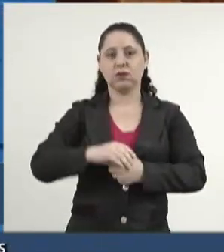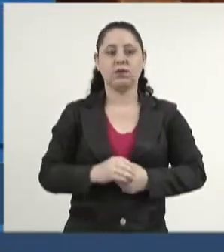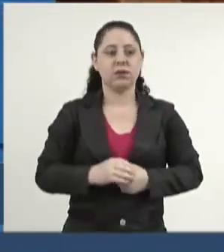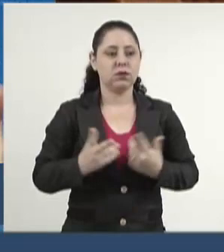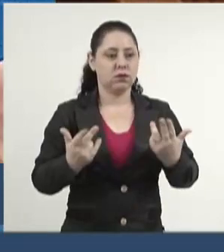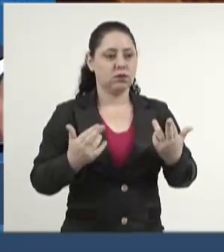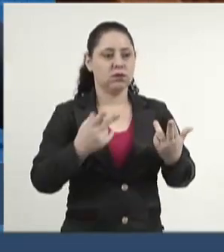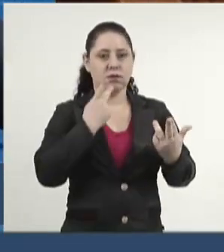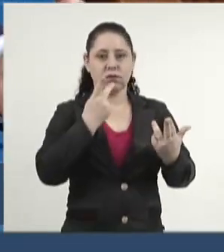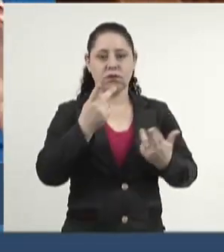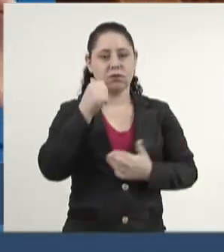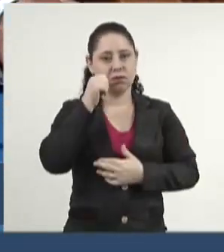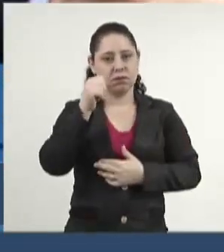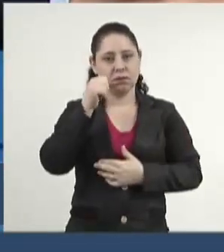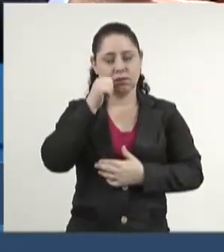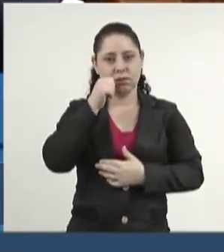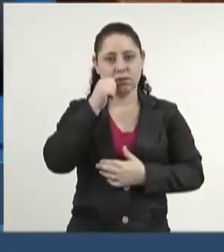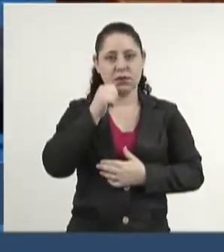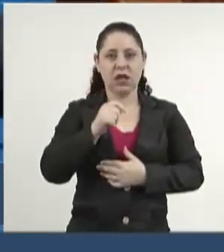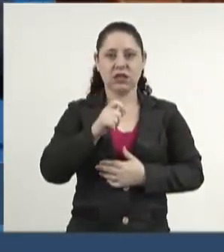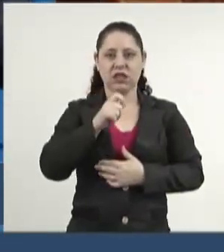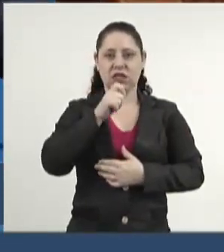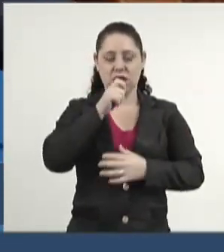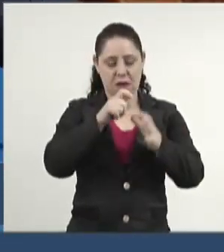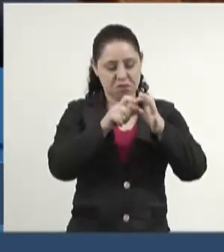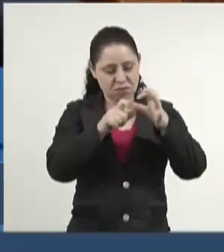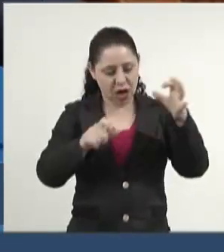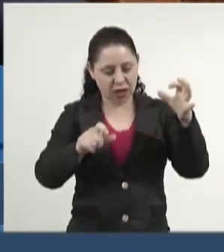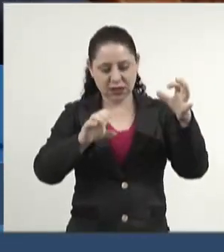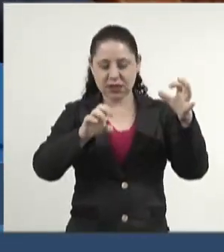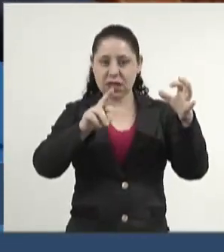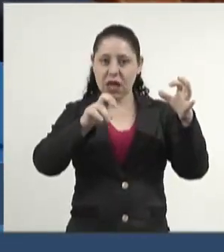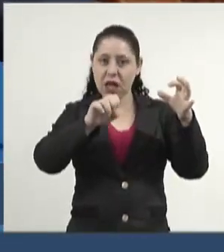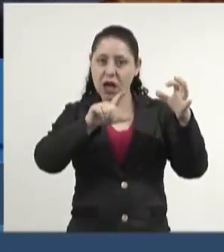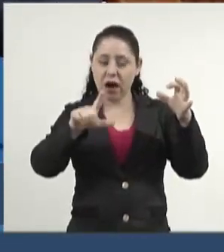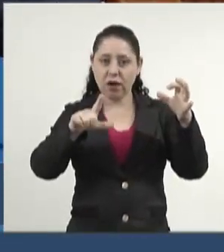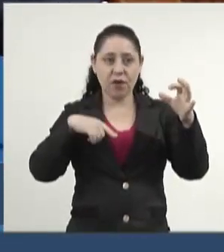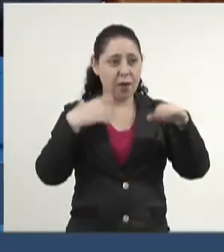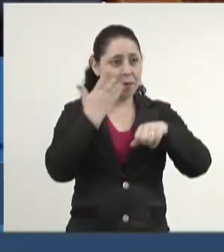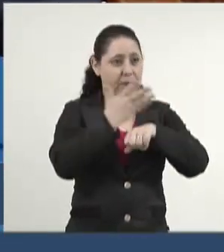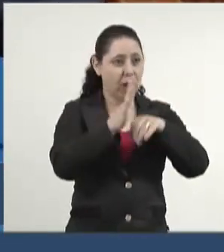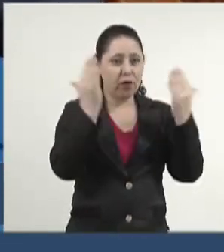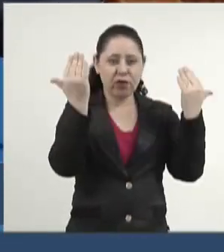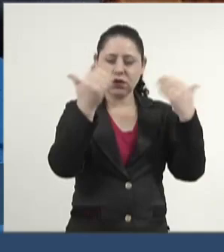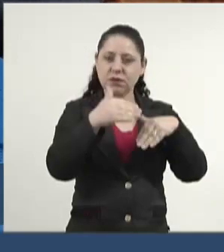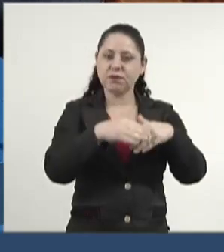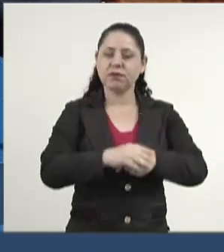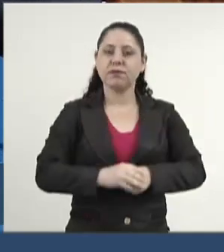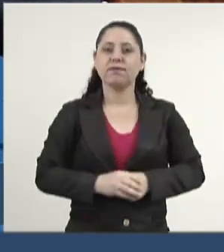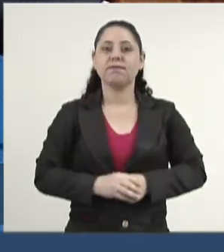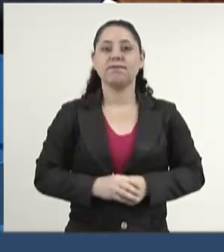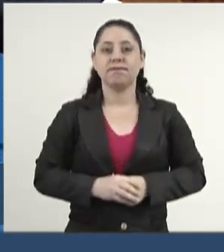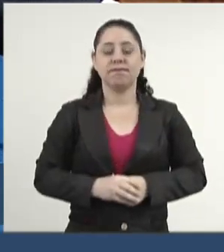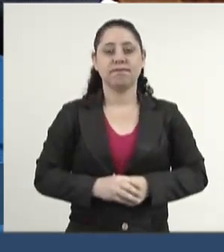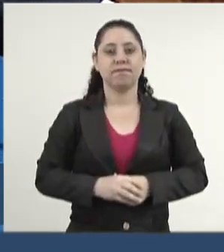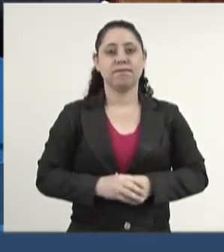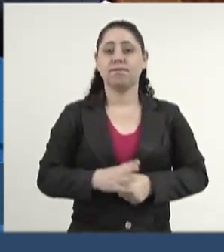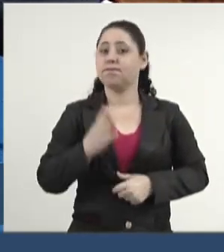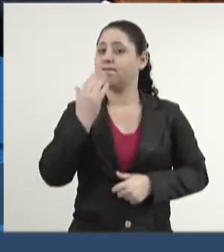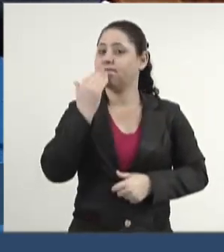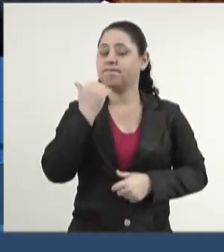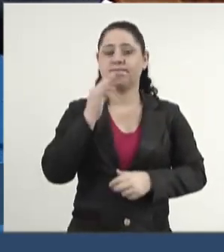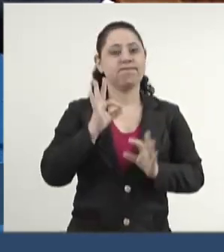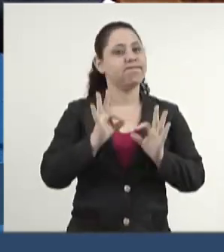aqui, depoimento de uma menina, uma barra de cereal, e vai para o teste de aptidão. Não se